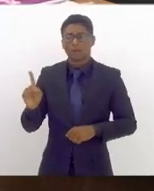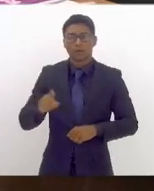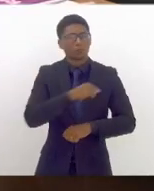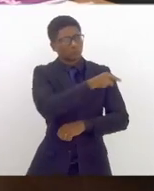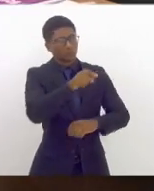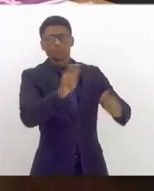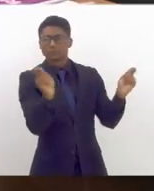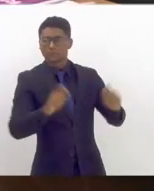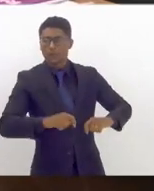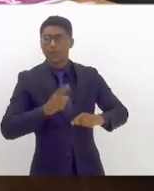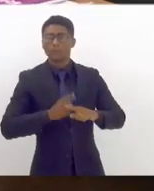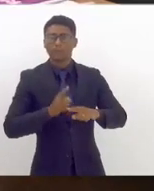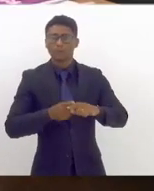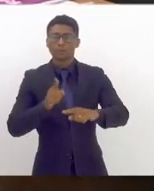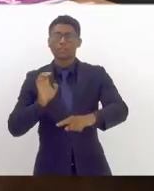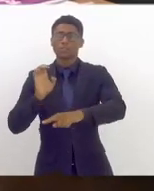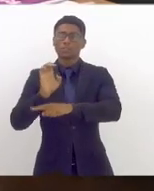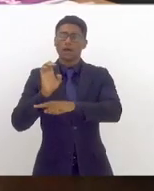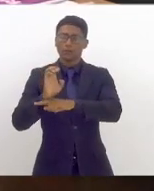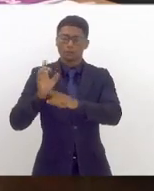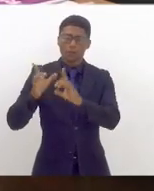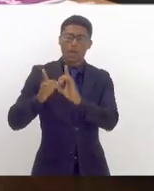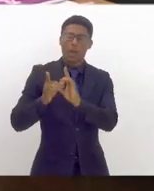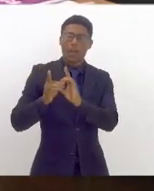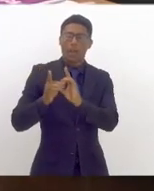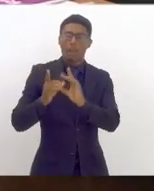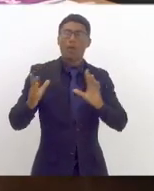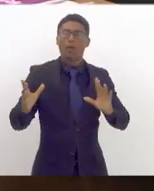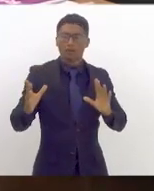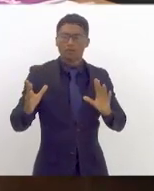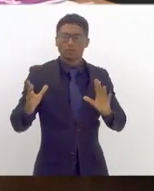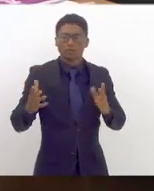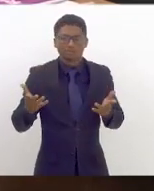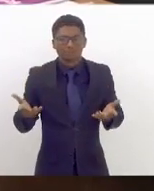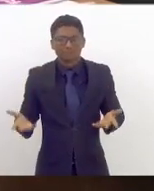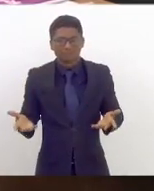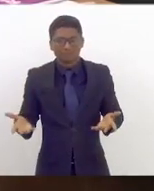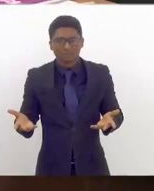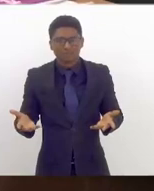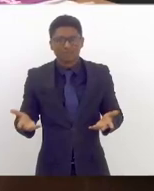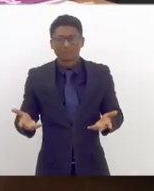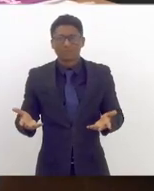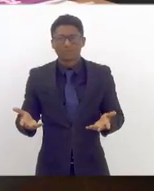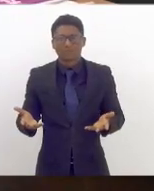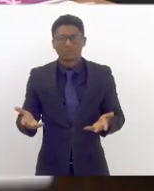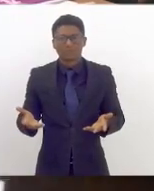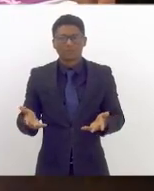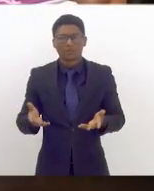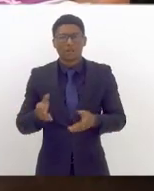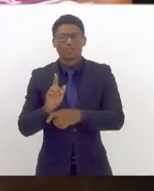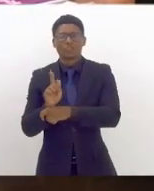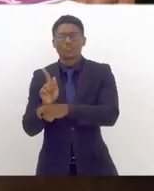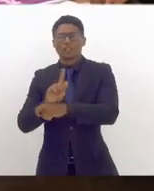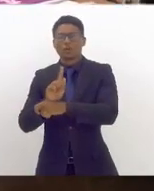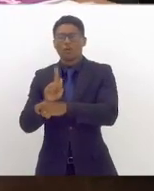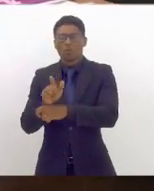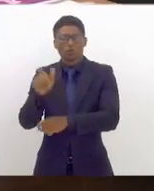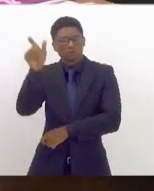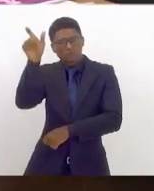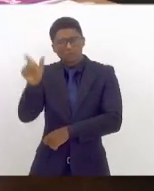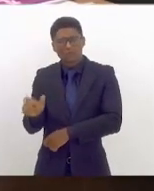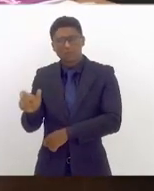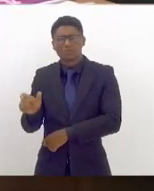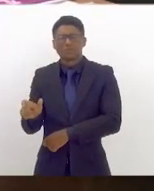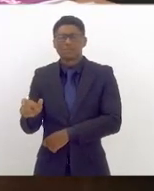o estado democrático de direito não permite que o estado fique com a espada permanente na cabeça do gestor isso